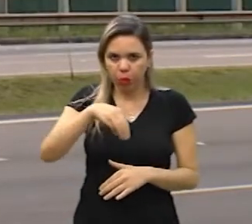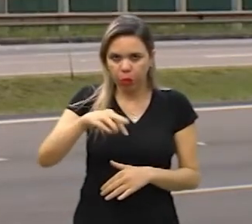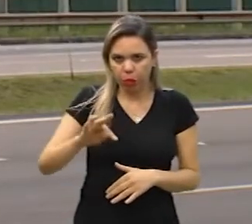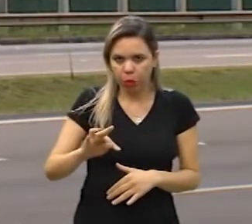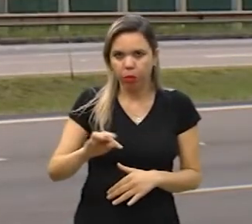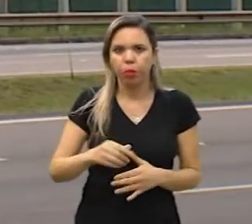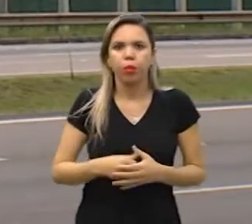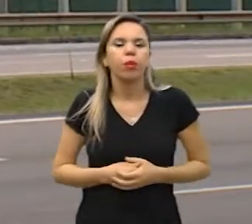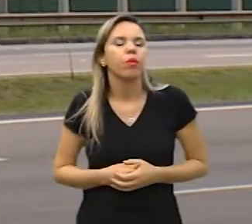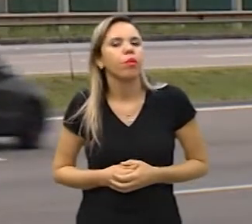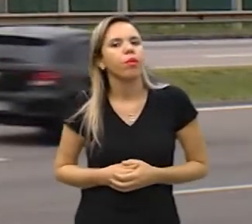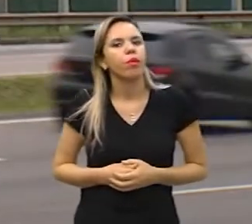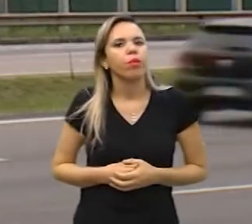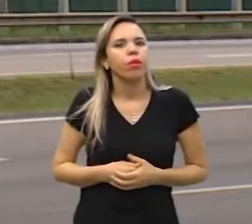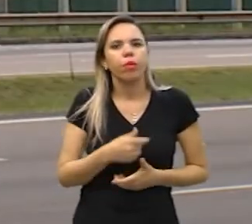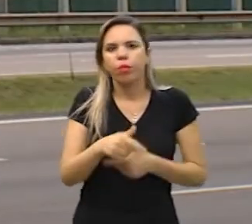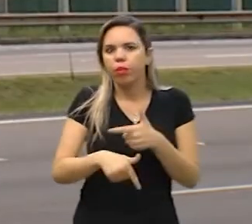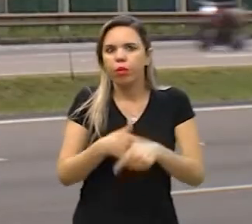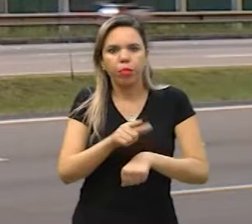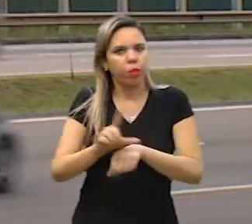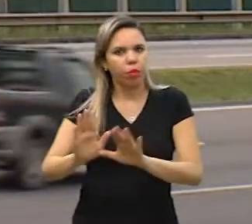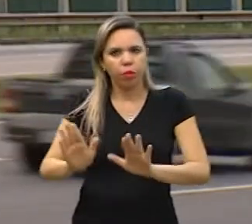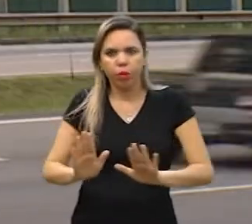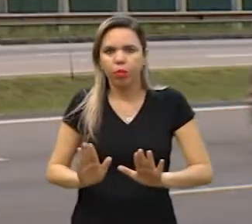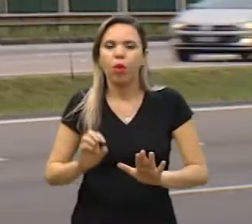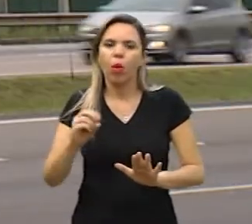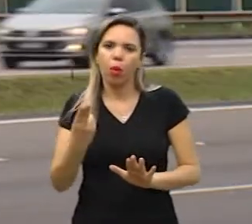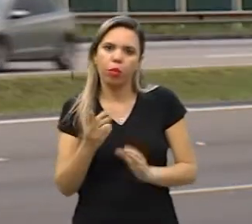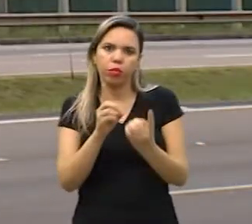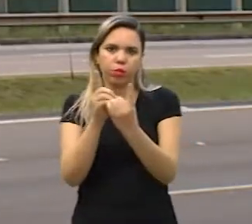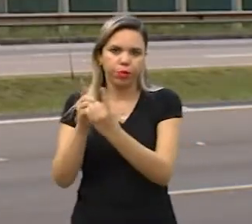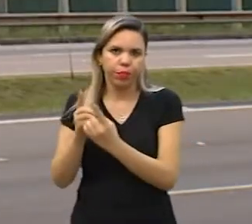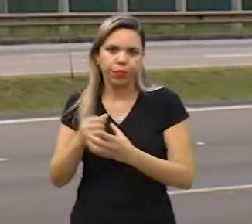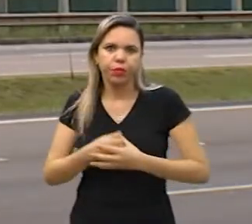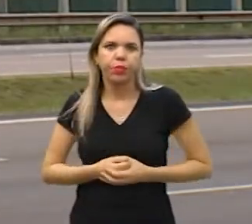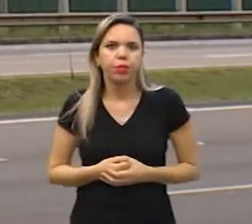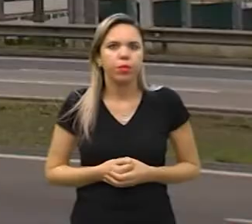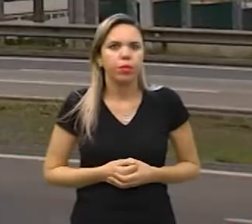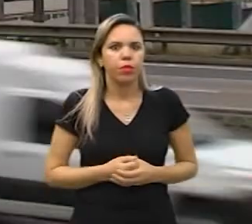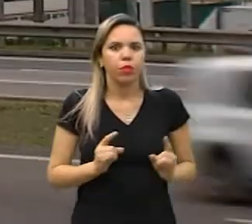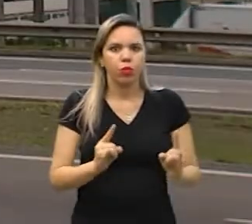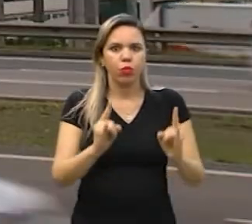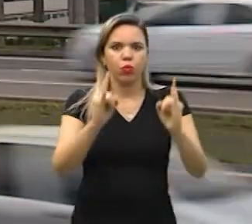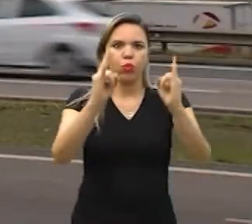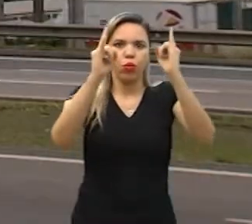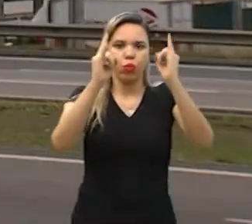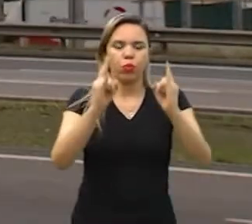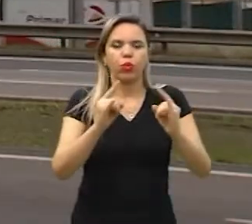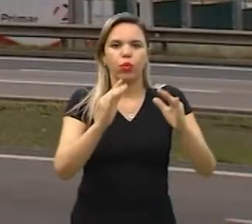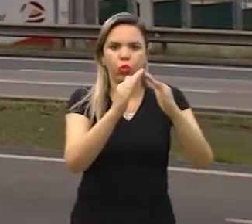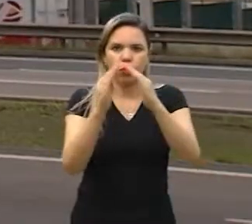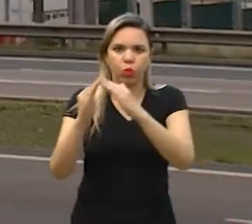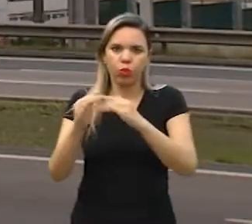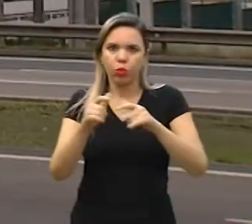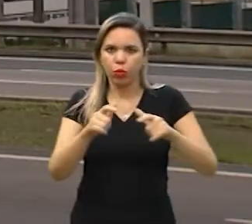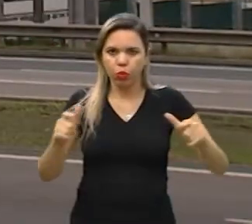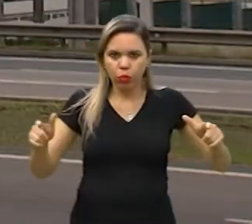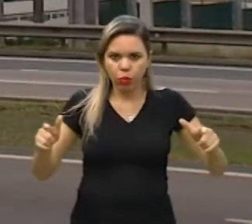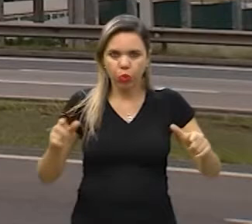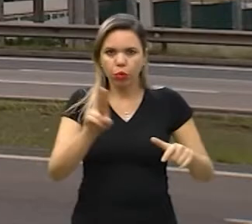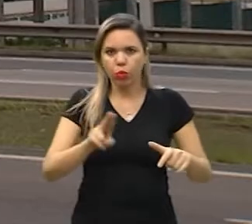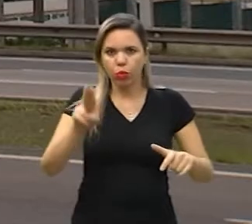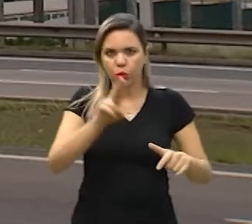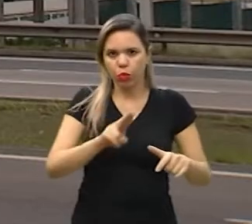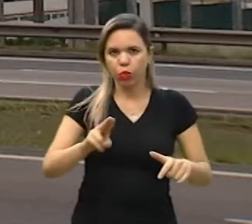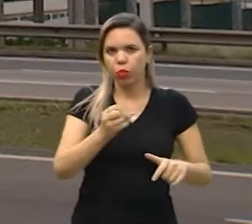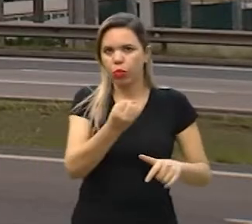1.500 metros quadrados e sem atividade comercial ou prestação de serviço. Os galpões ainda terão que ser utilizados